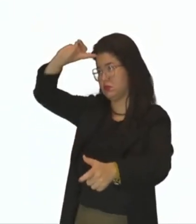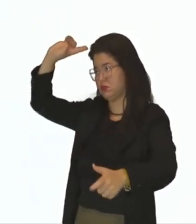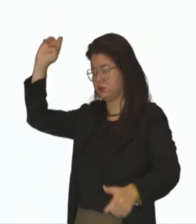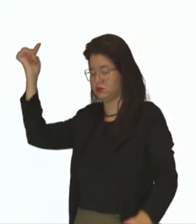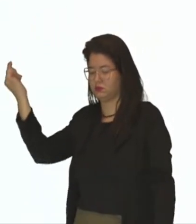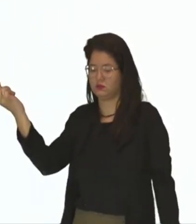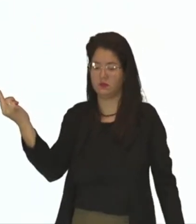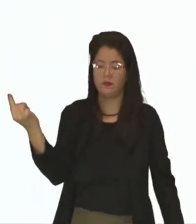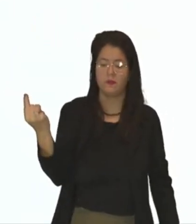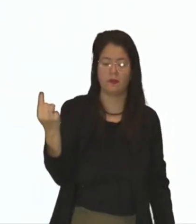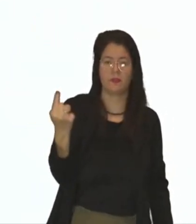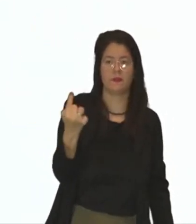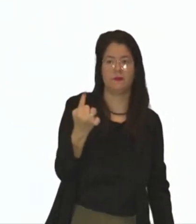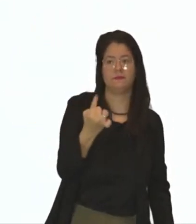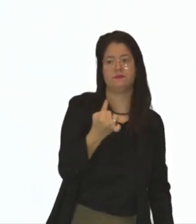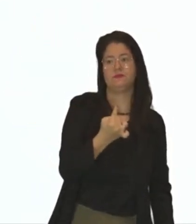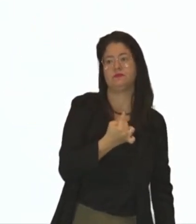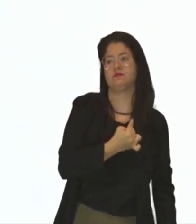Tonmomon da